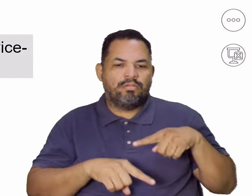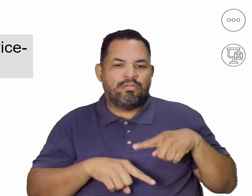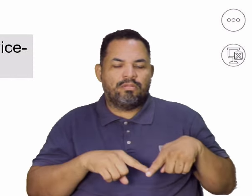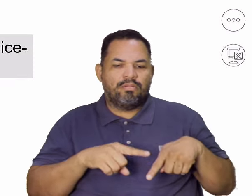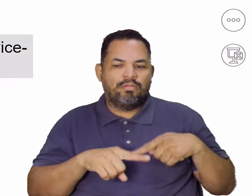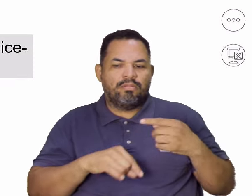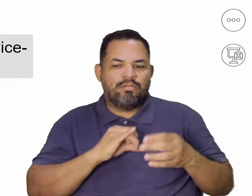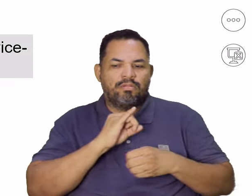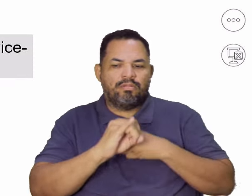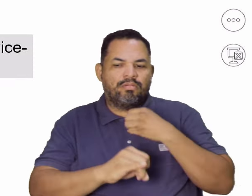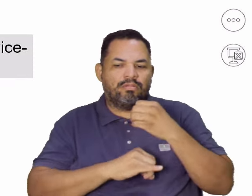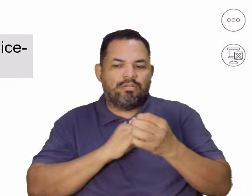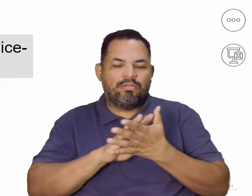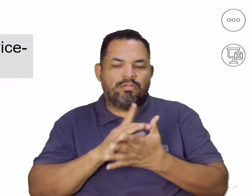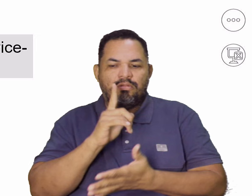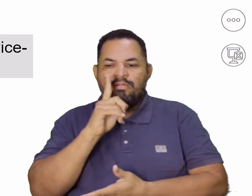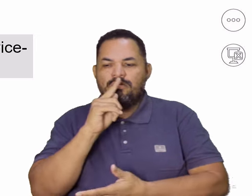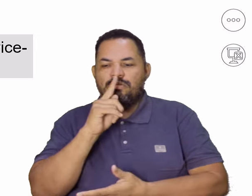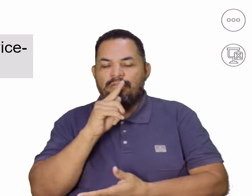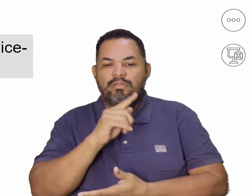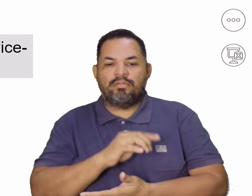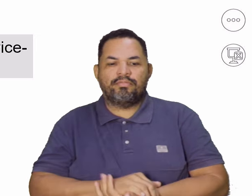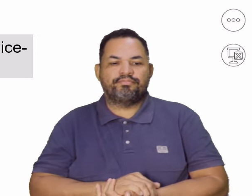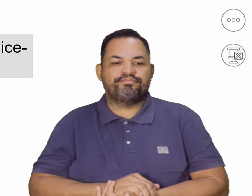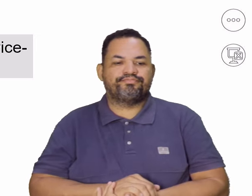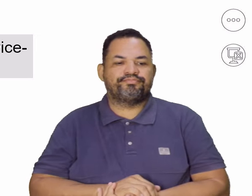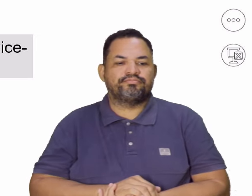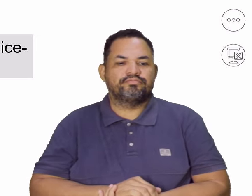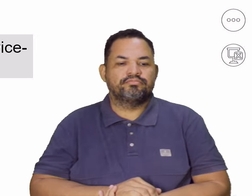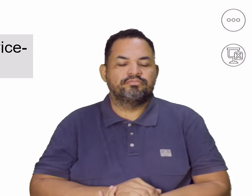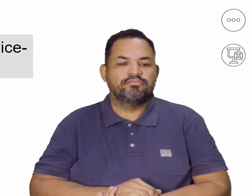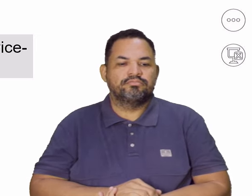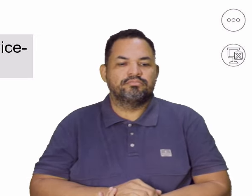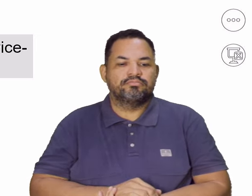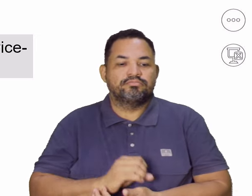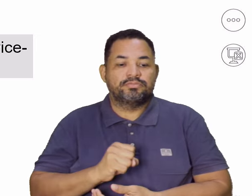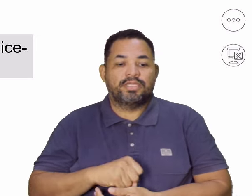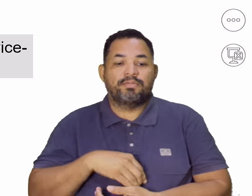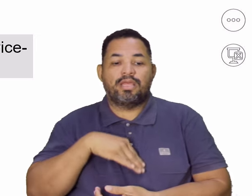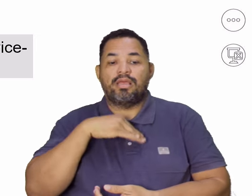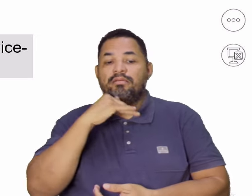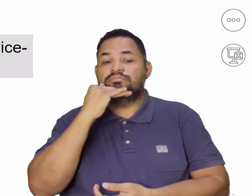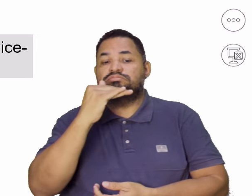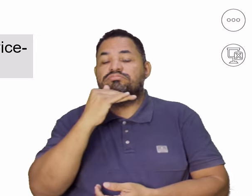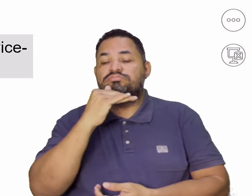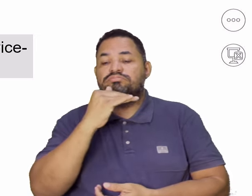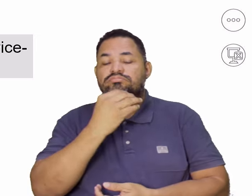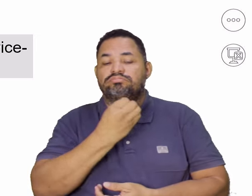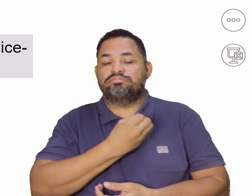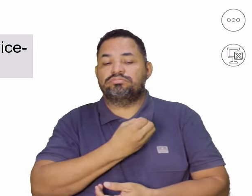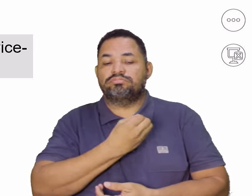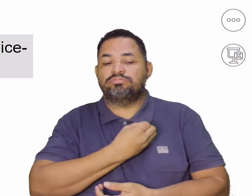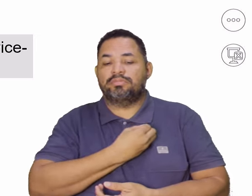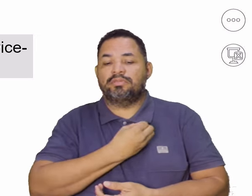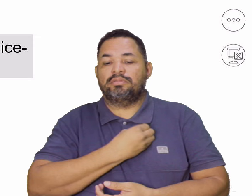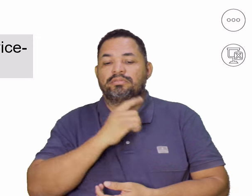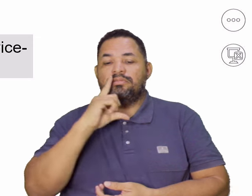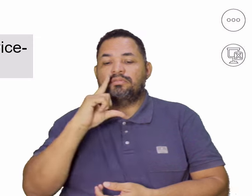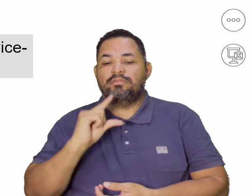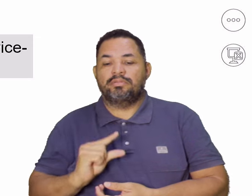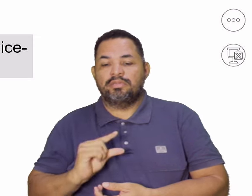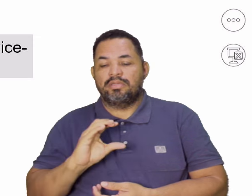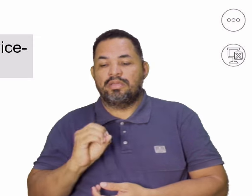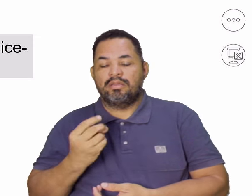porque está multiplicando o íon h+ pelo H Men quanto quanto maior for h+ em solução menor será o h Men e